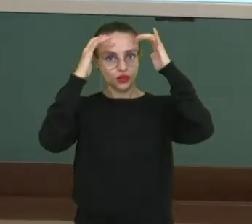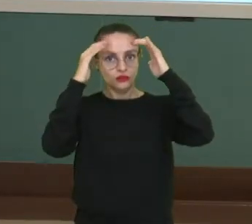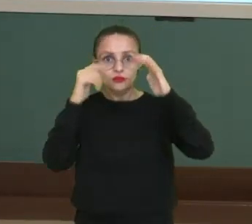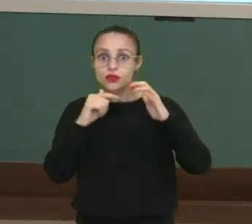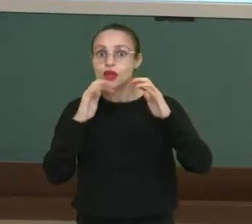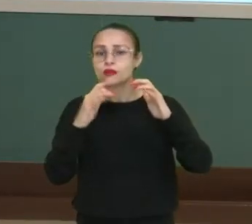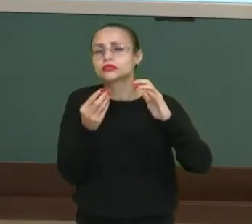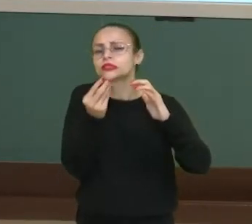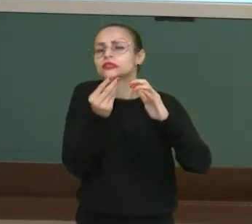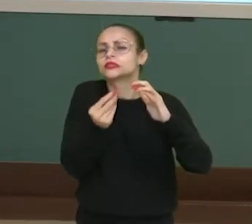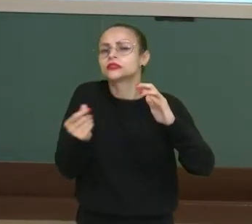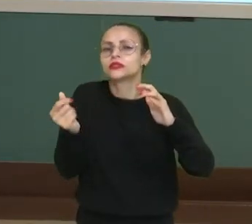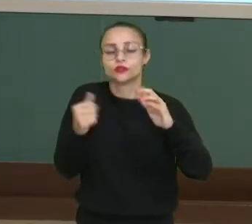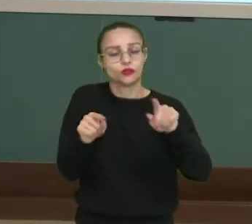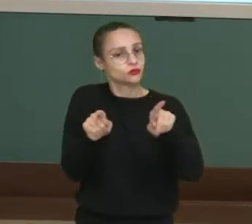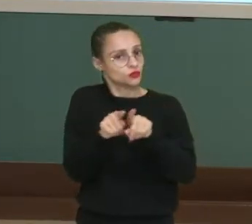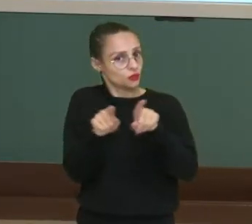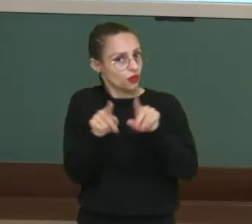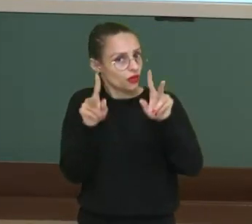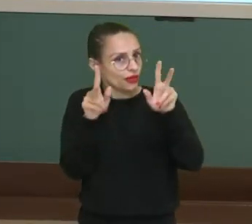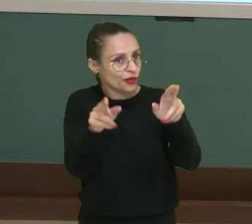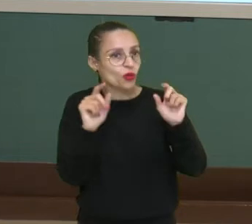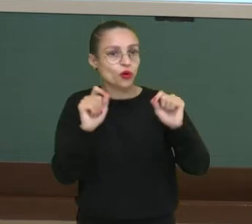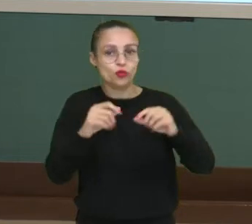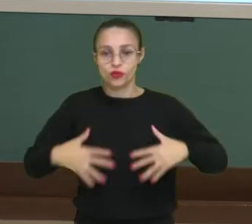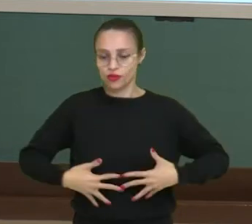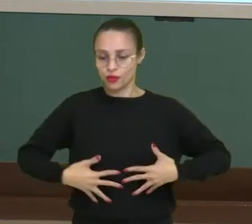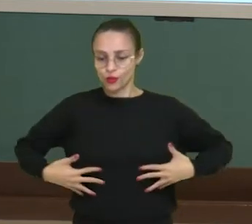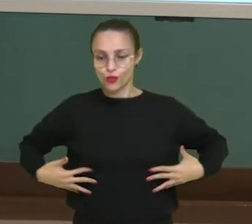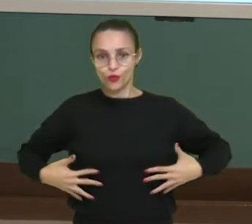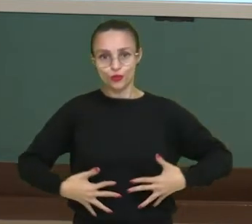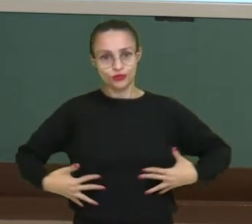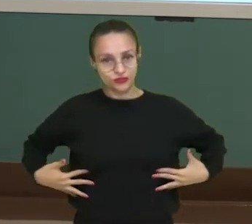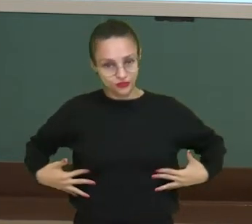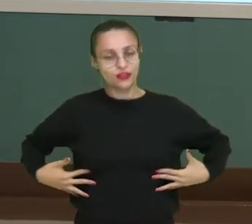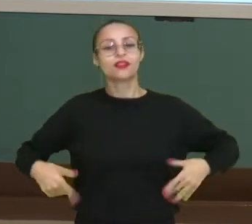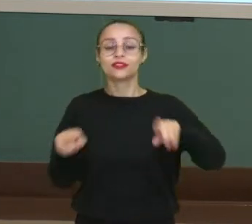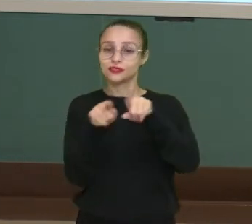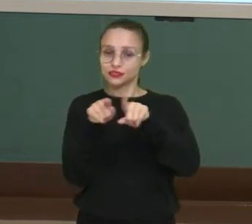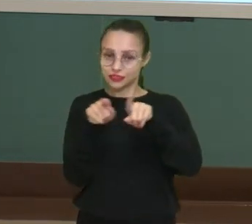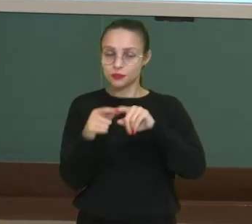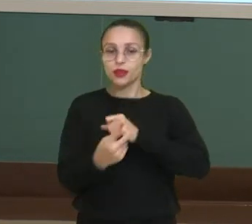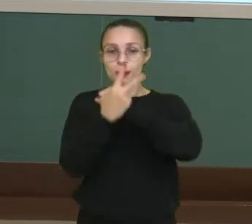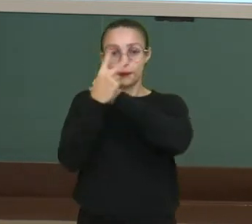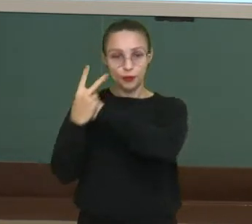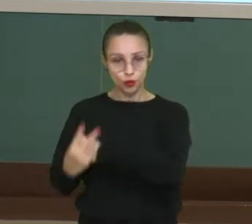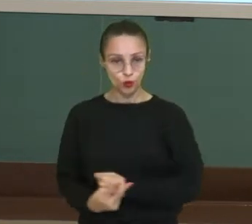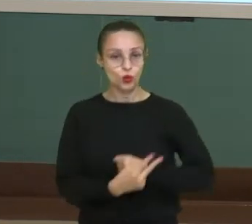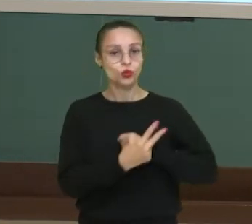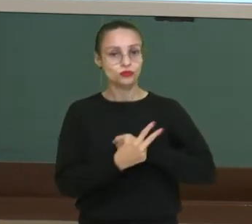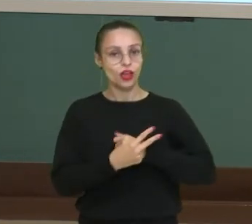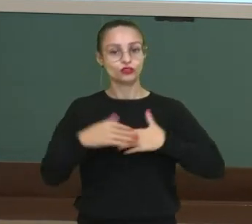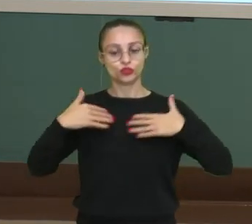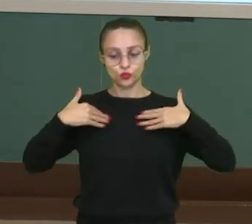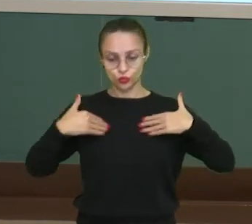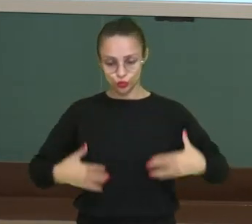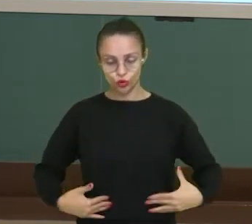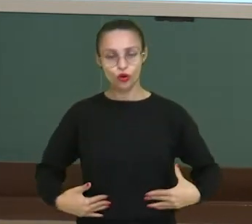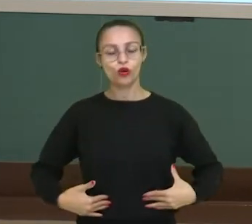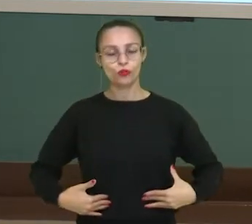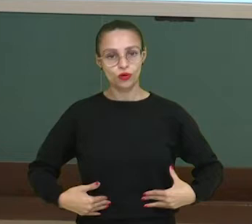o cérebro. A mesma coisa vale para as costelas, que vai proteger estruturas muito